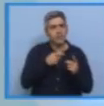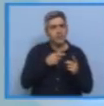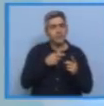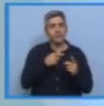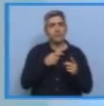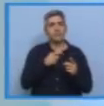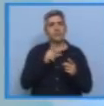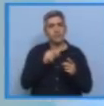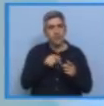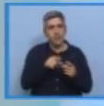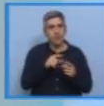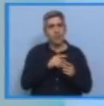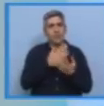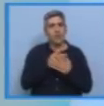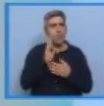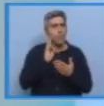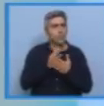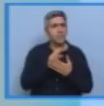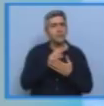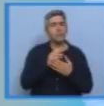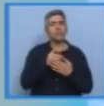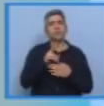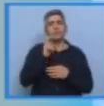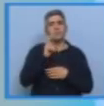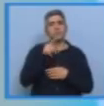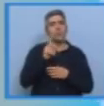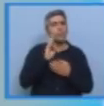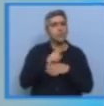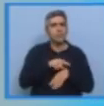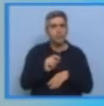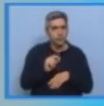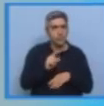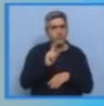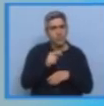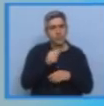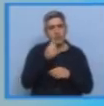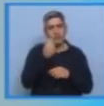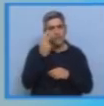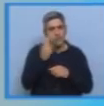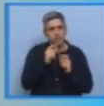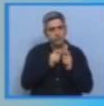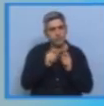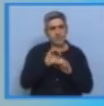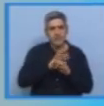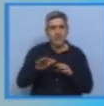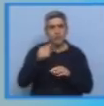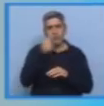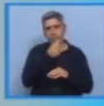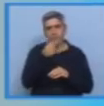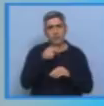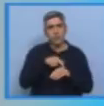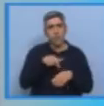E a dignidade na vida é até o último sopro. É garantir que a pessoa possa viver de forma plena, sem sofrimento. E